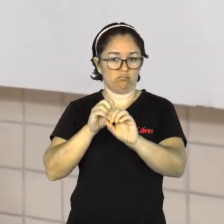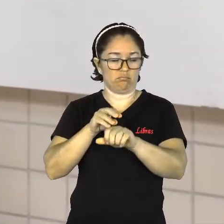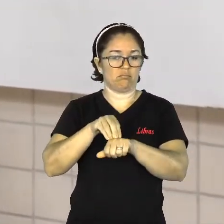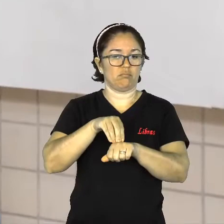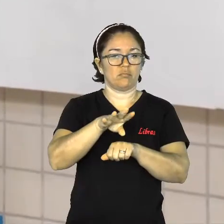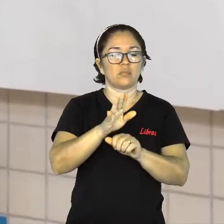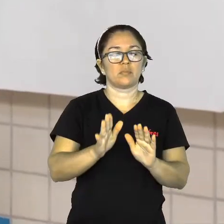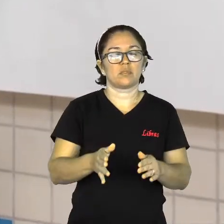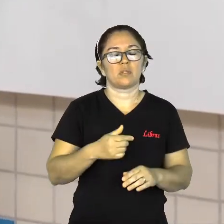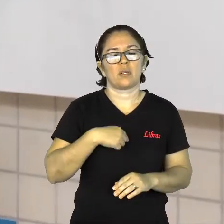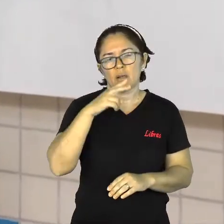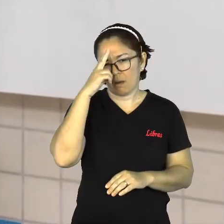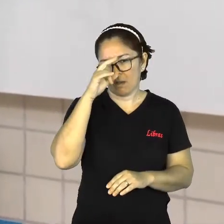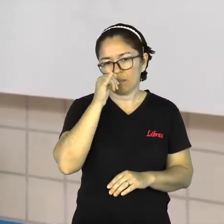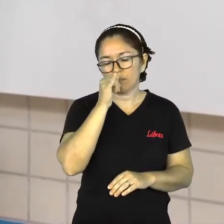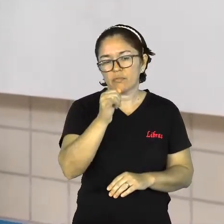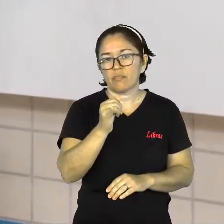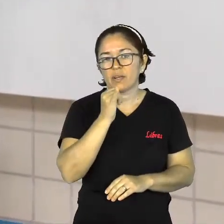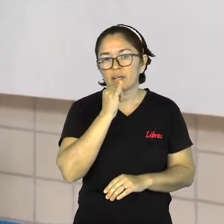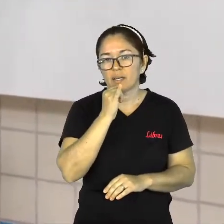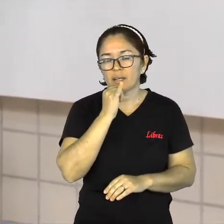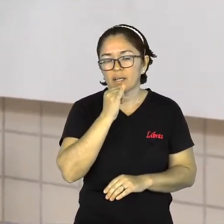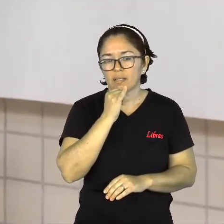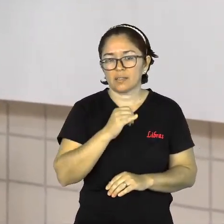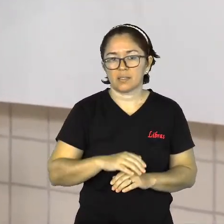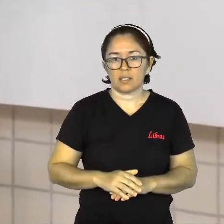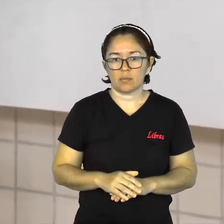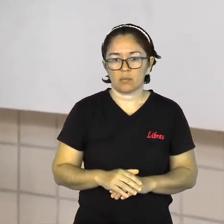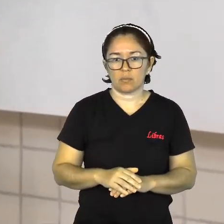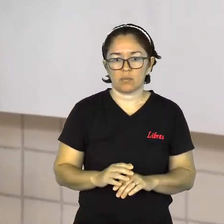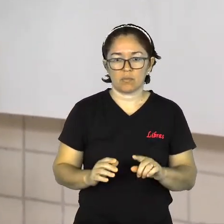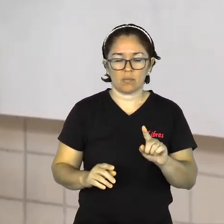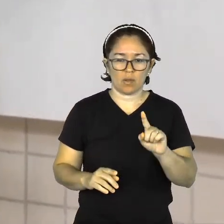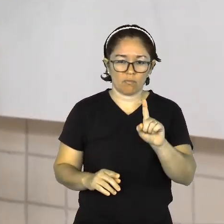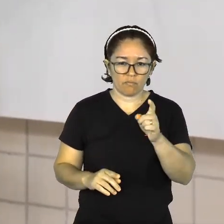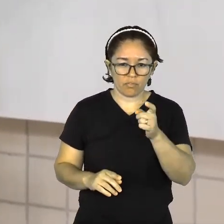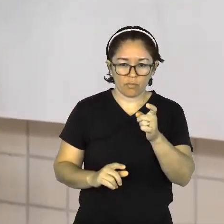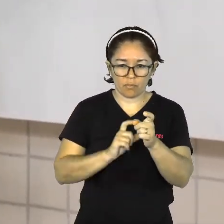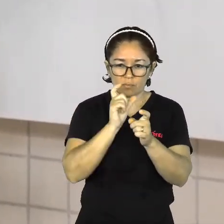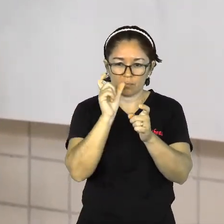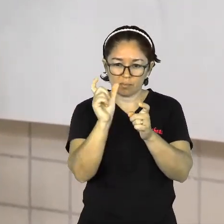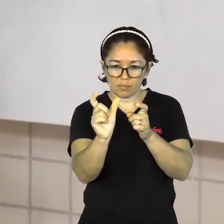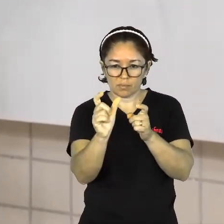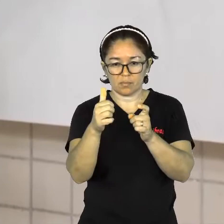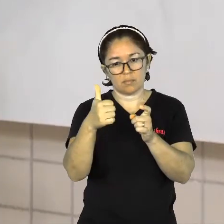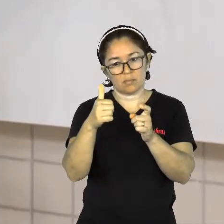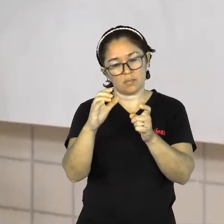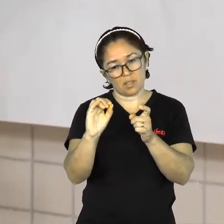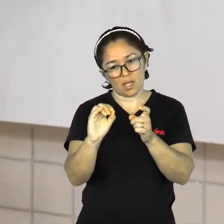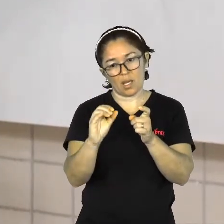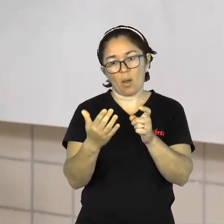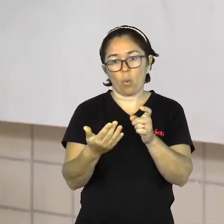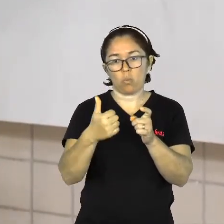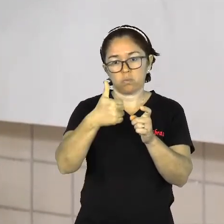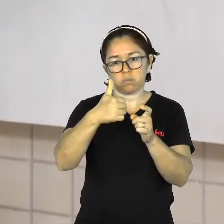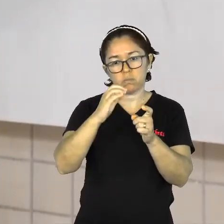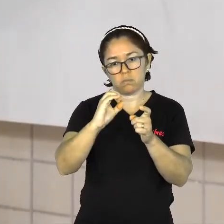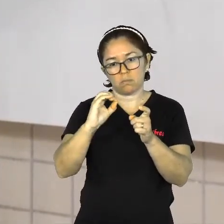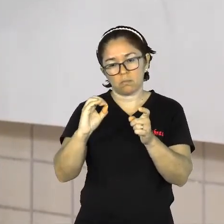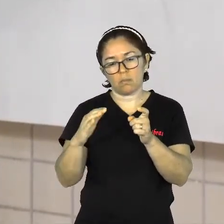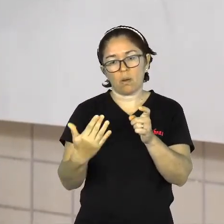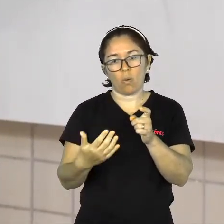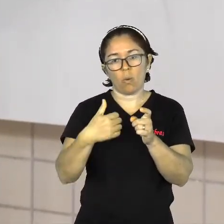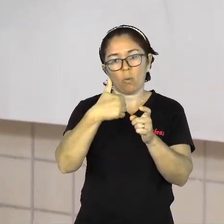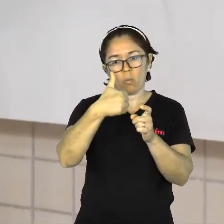Lembrei que se é um número depois da vírgula é por 10, 2 números depois da vírgula é por 100, 3 números depois